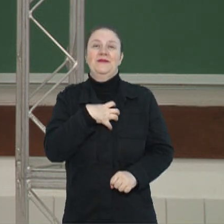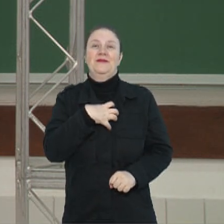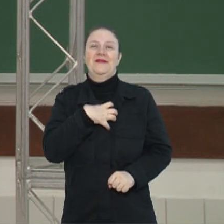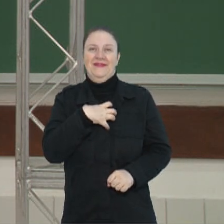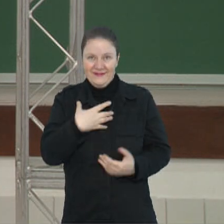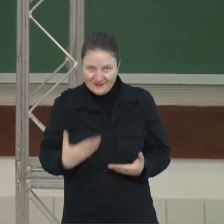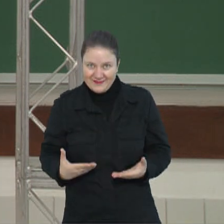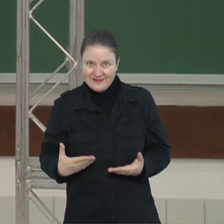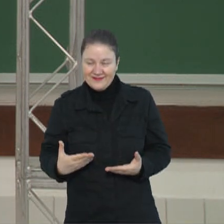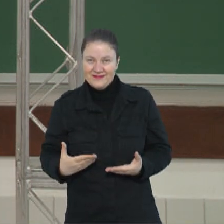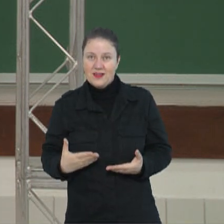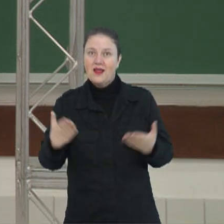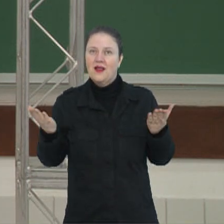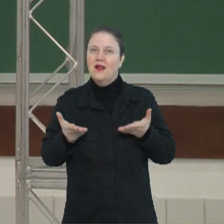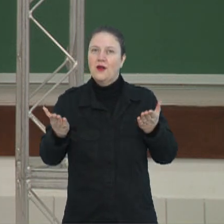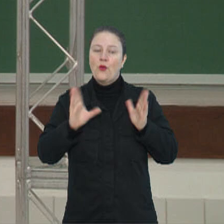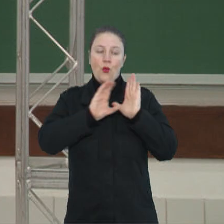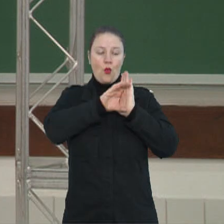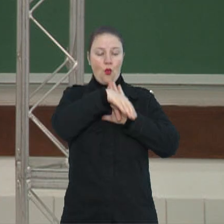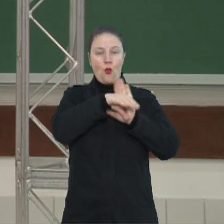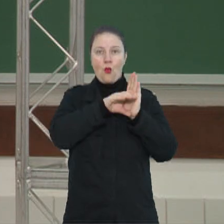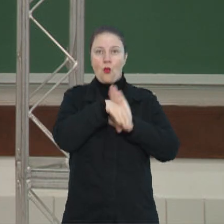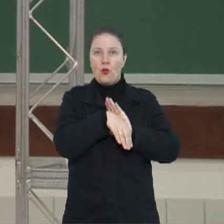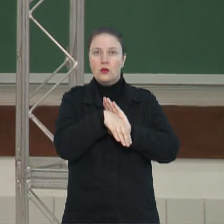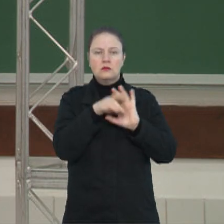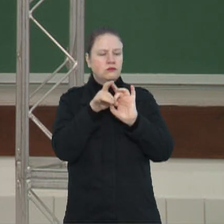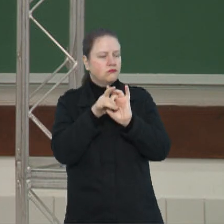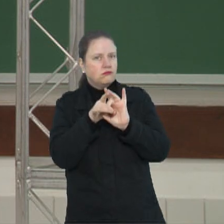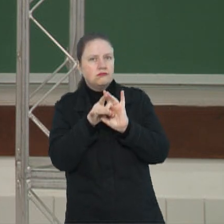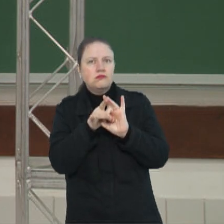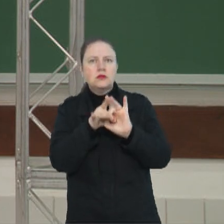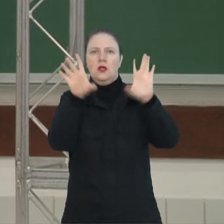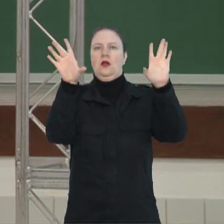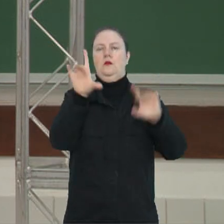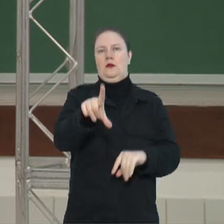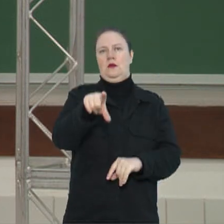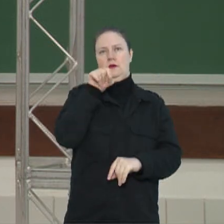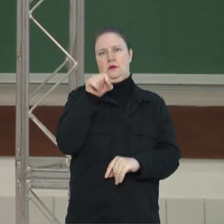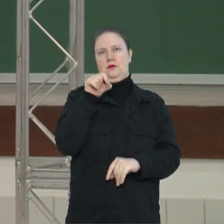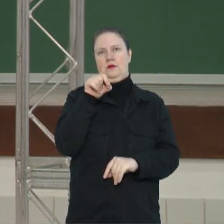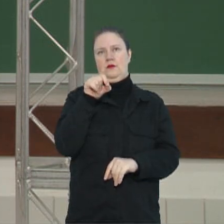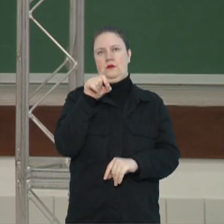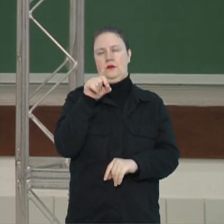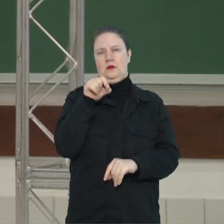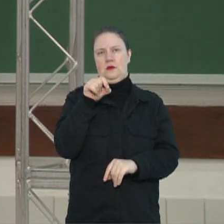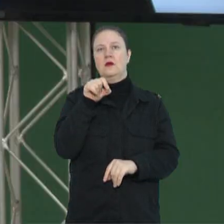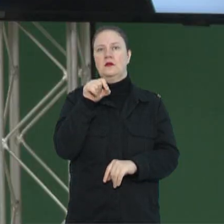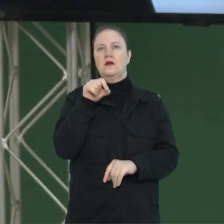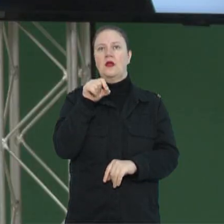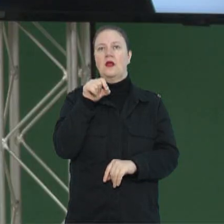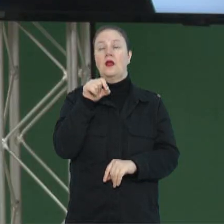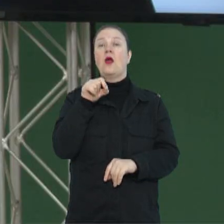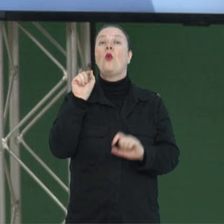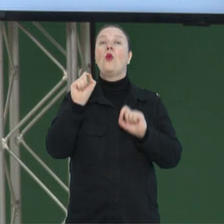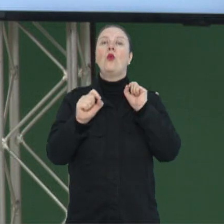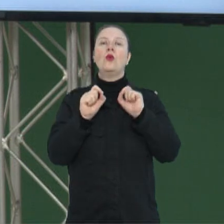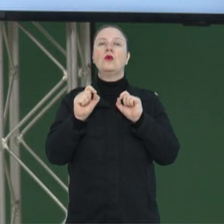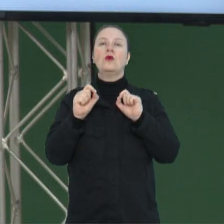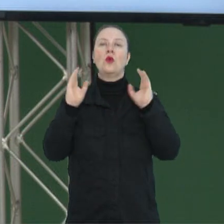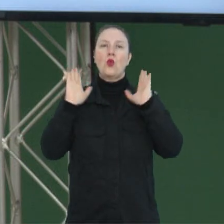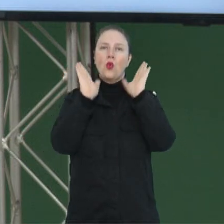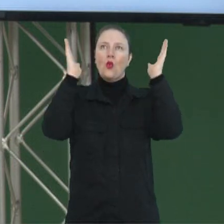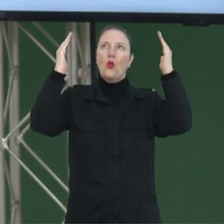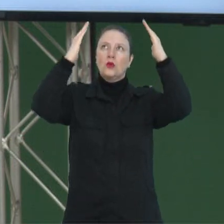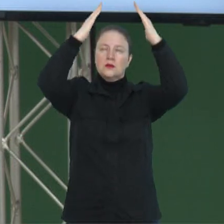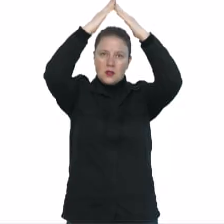aqui vem o grande conceito, né, de livre-arbítrio, né, é do Santo Agostinho, né, a maneira que ele vai definir a liberdade.